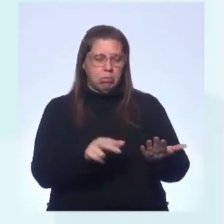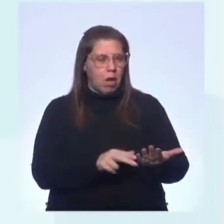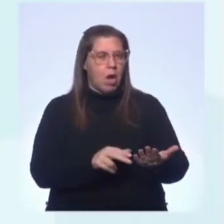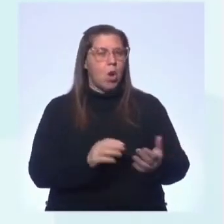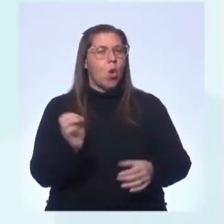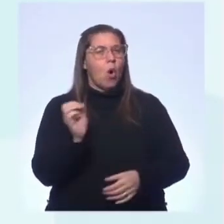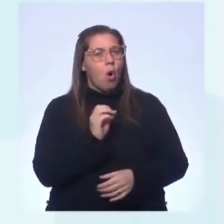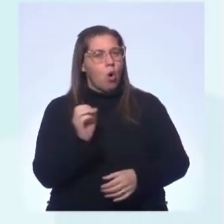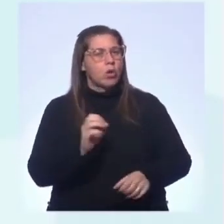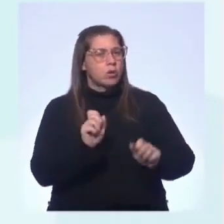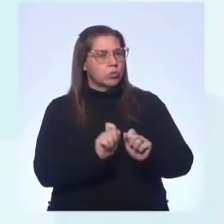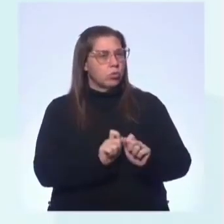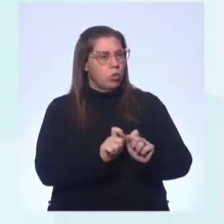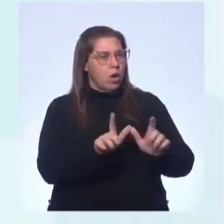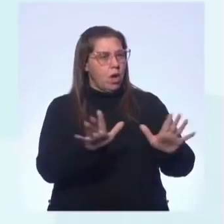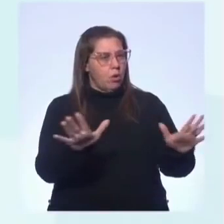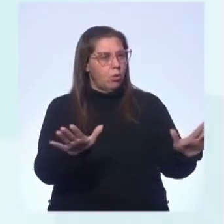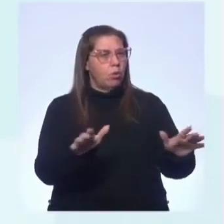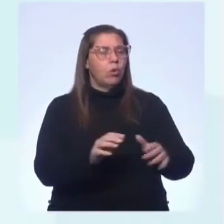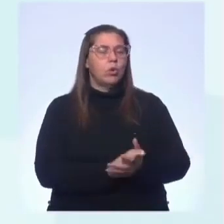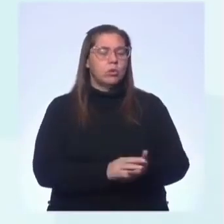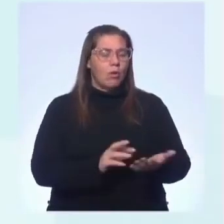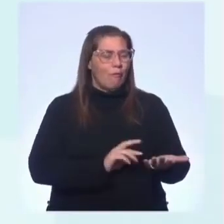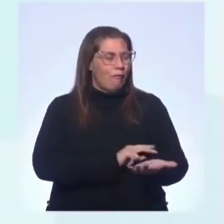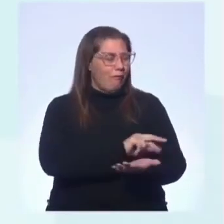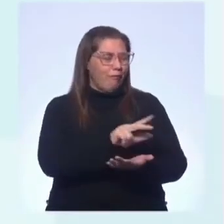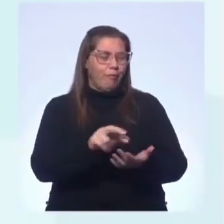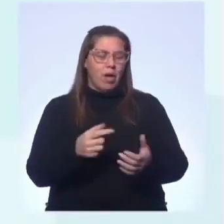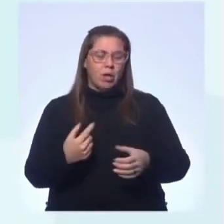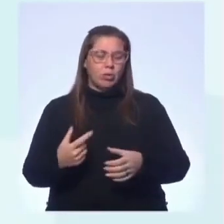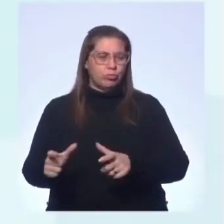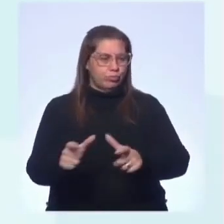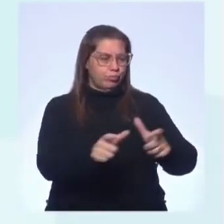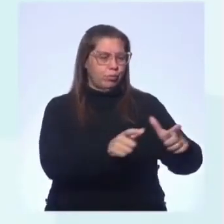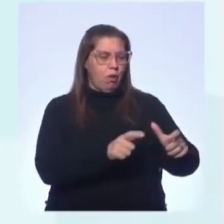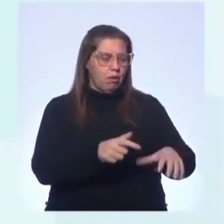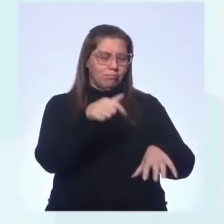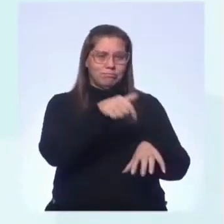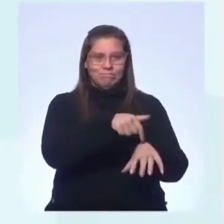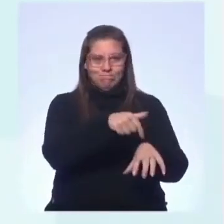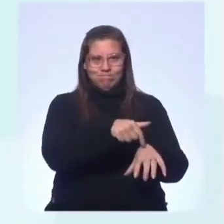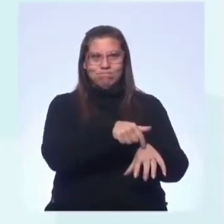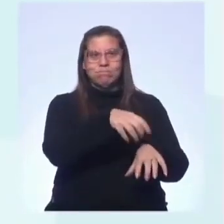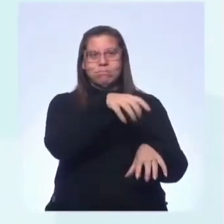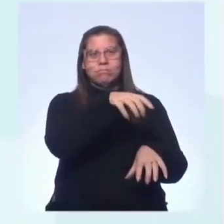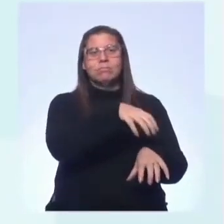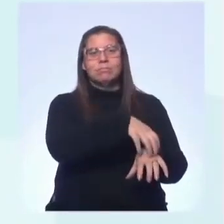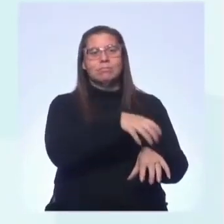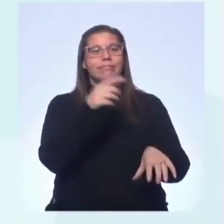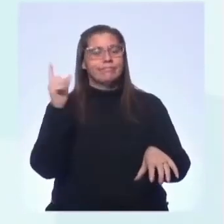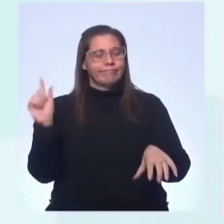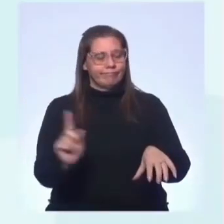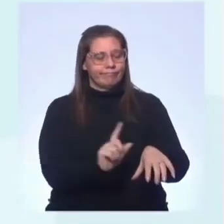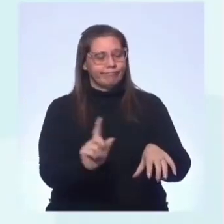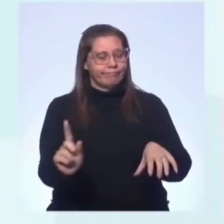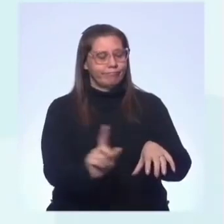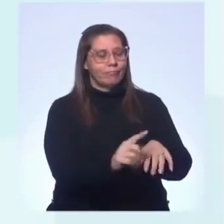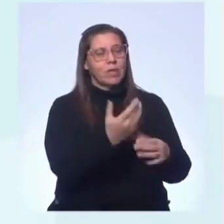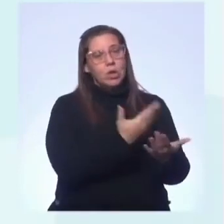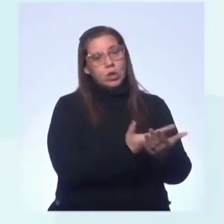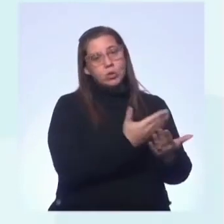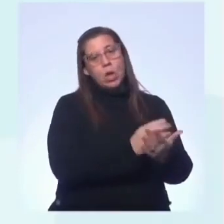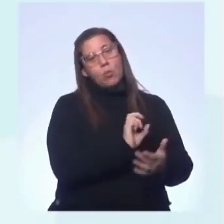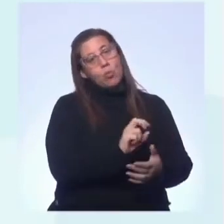né, principalmente da grande metrópole, né, da região metropolitana de São Paulo, para ir para São Paulo para estudar ou